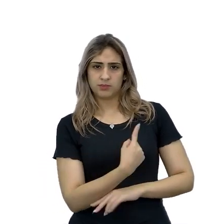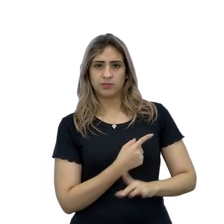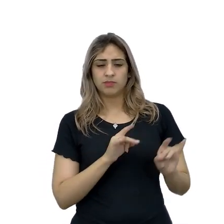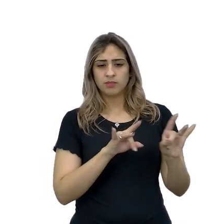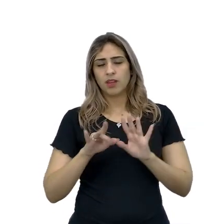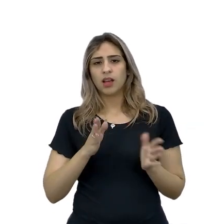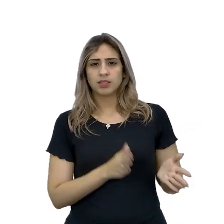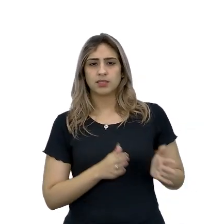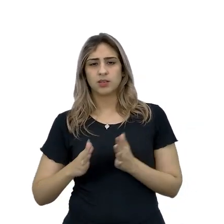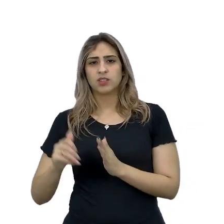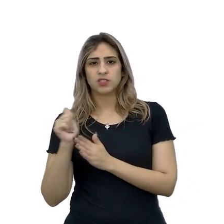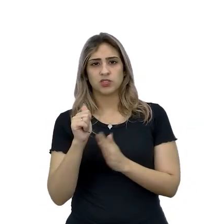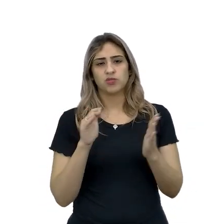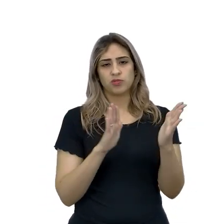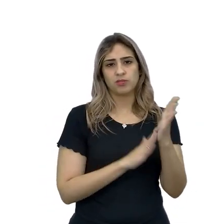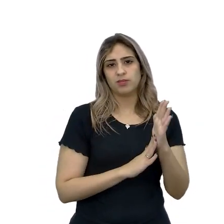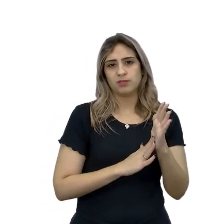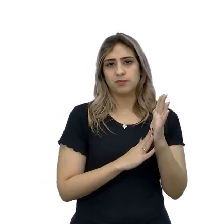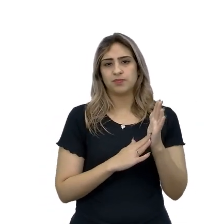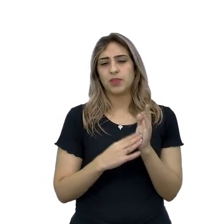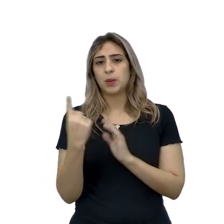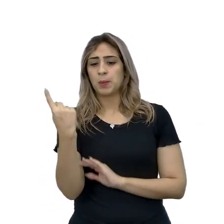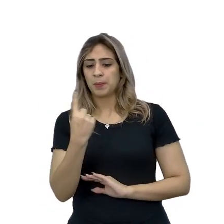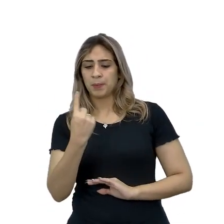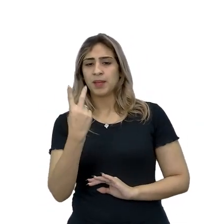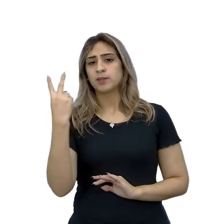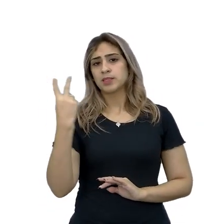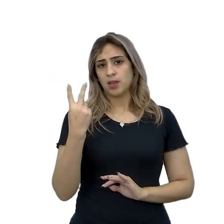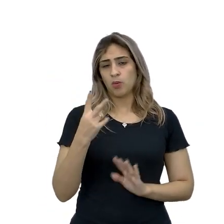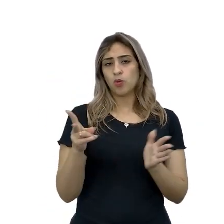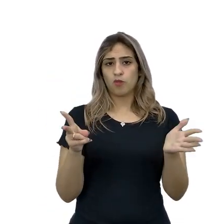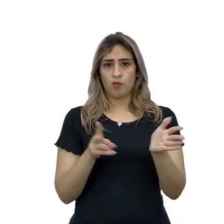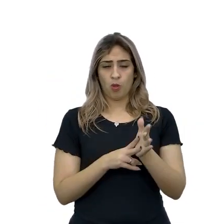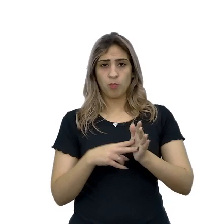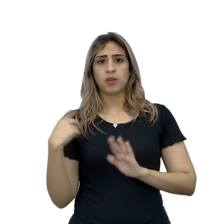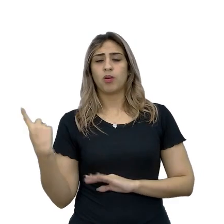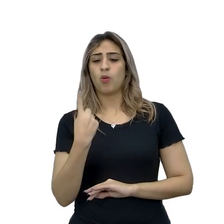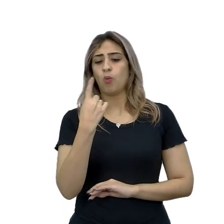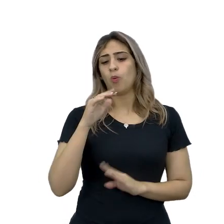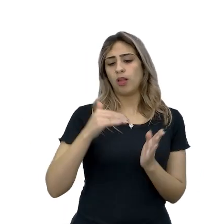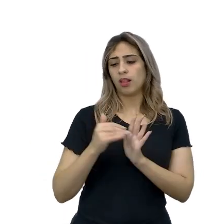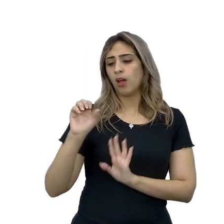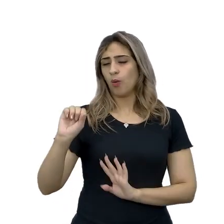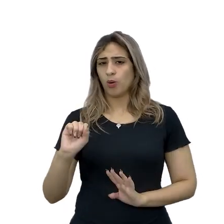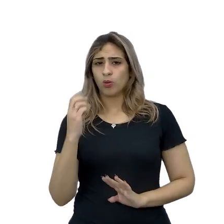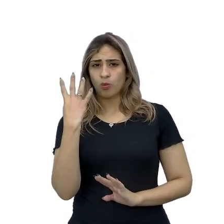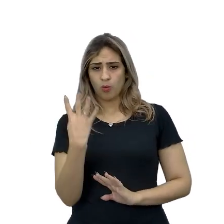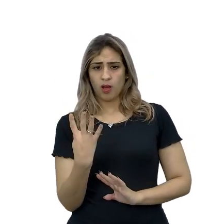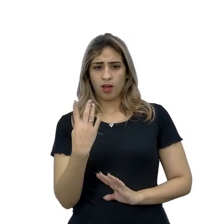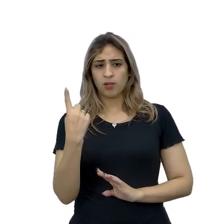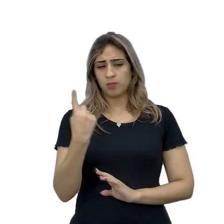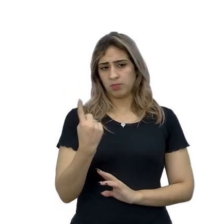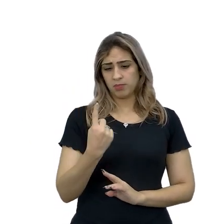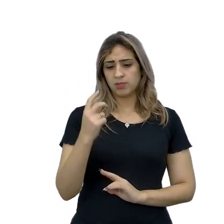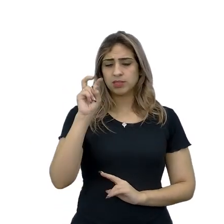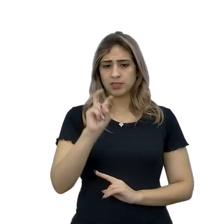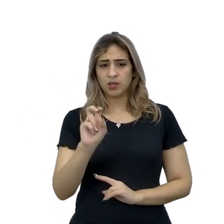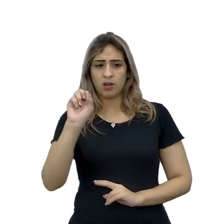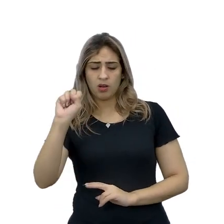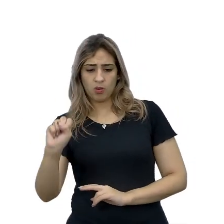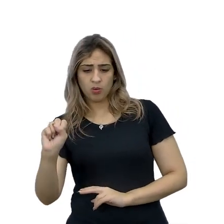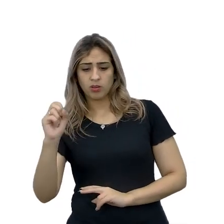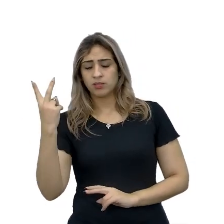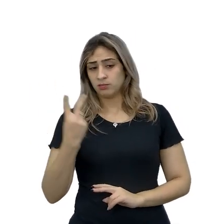a sequência de atividade do primeiro e segundo volume, de 1 a 8, indo de 1 a 4 no primeiro, de 5 a 8